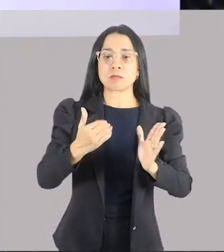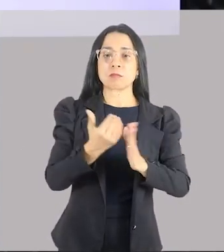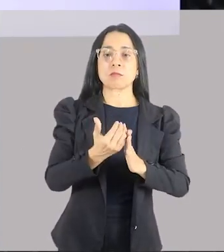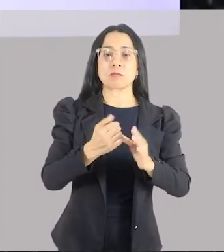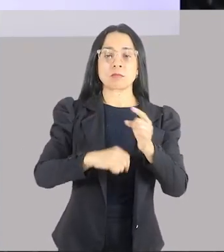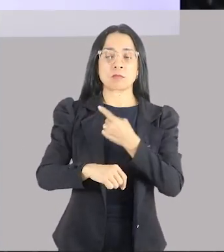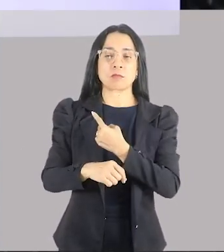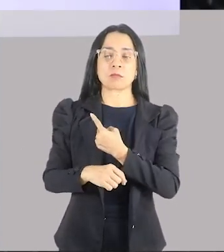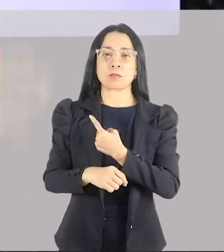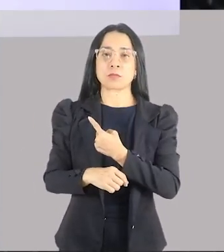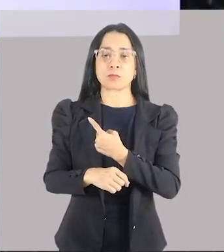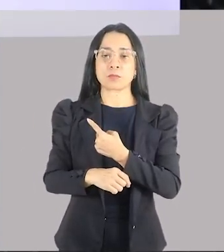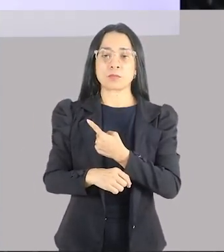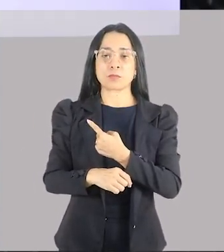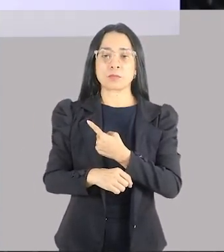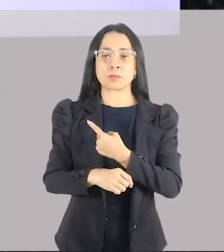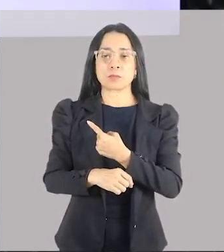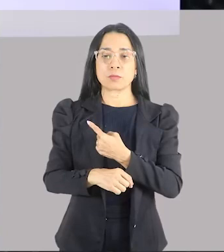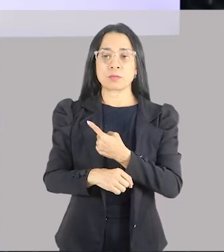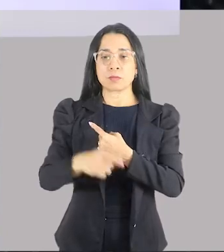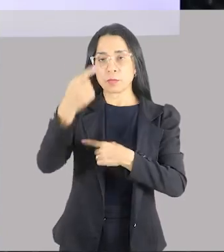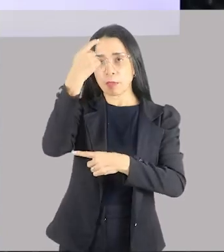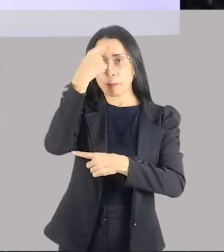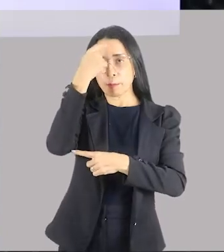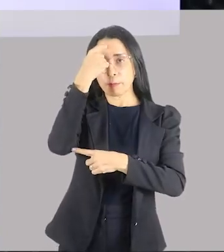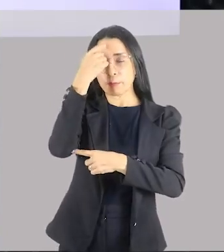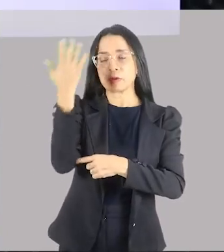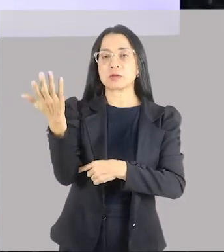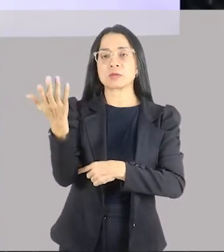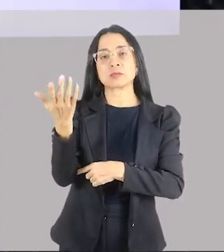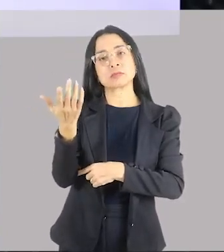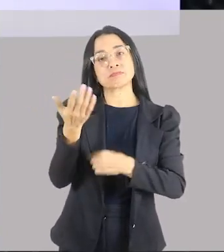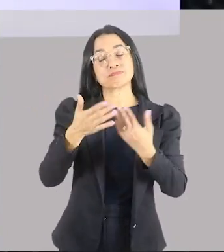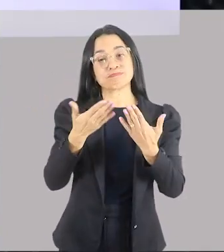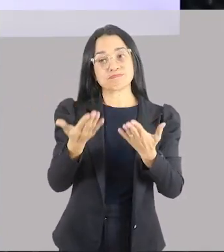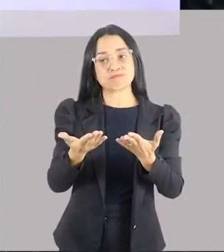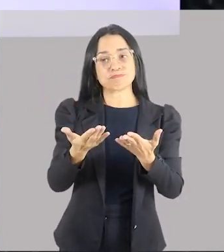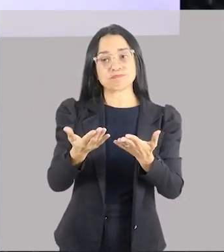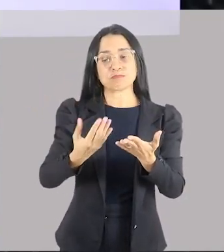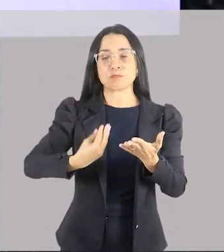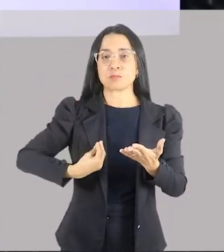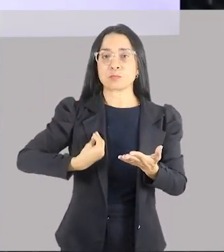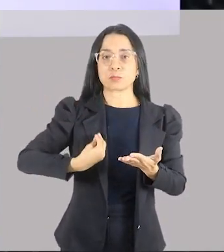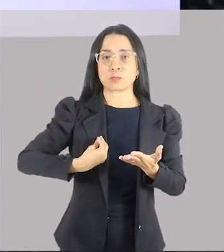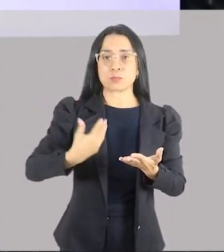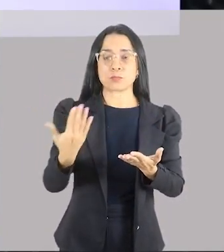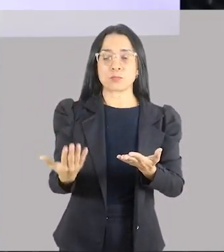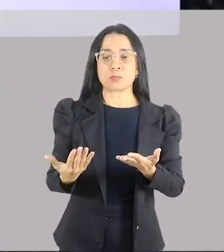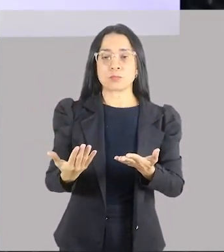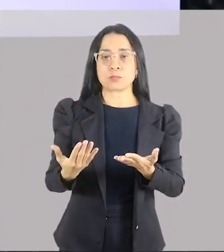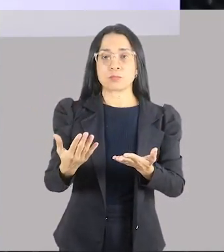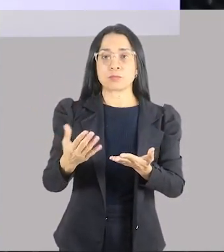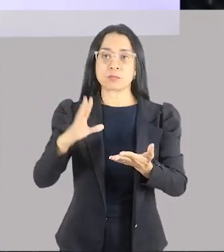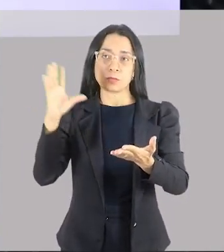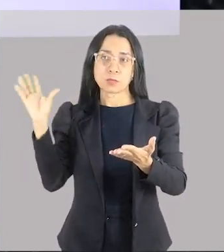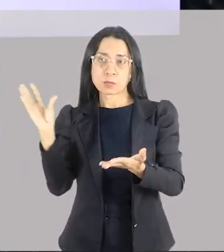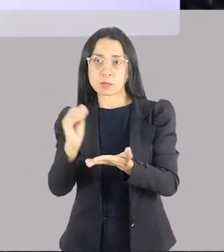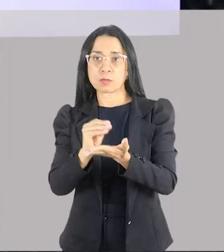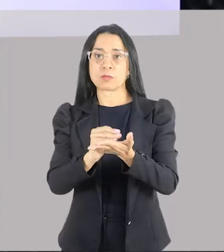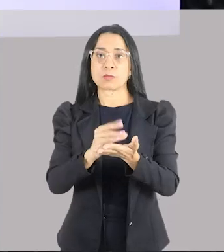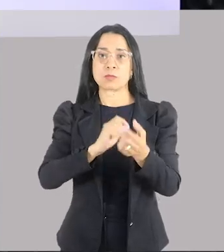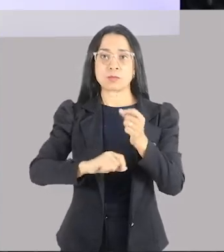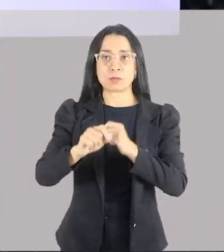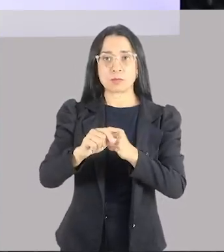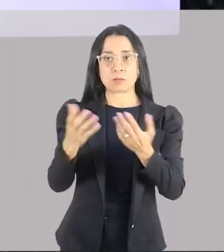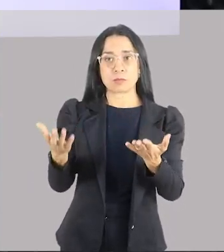Cogito ergo sum. Penso, logo existo. Certo? Copiou para ti? Pegou o